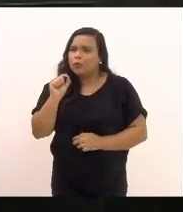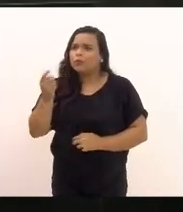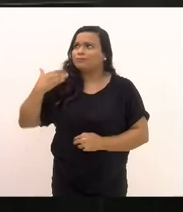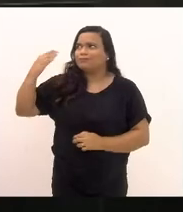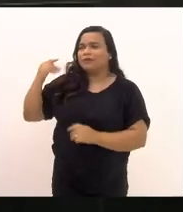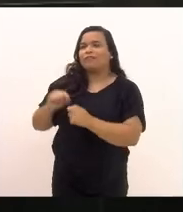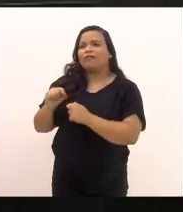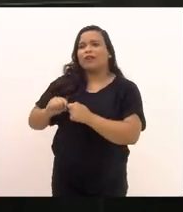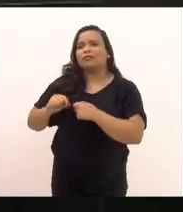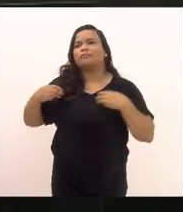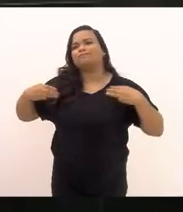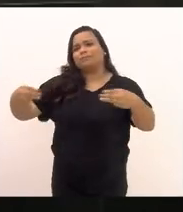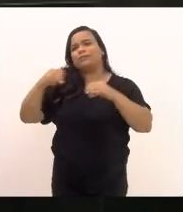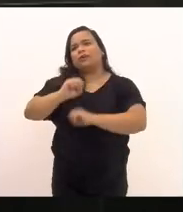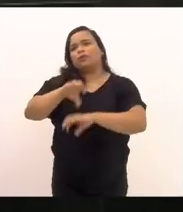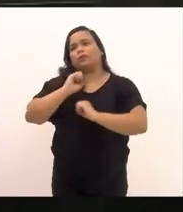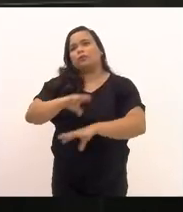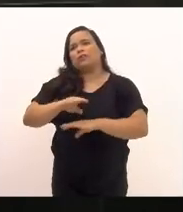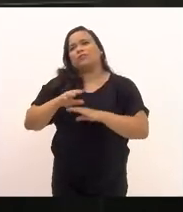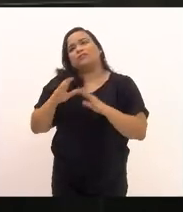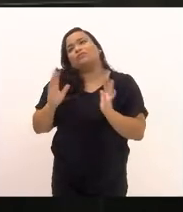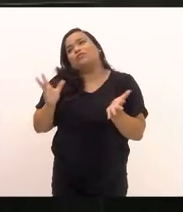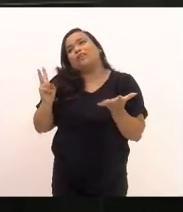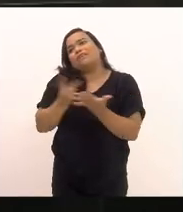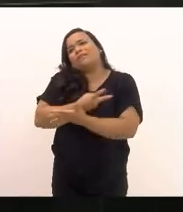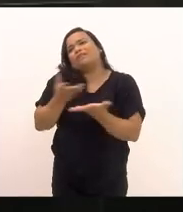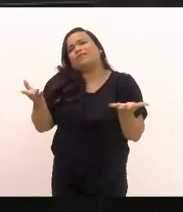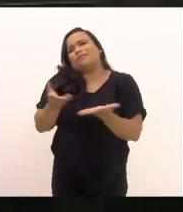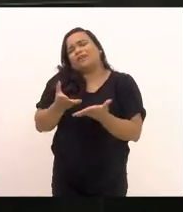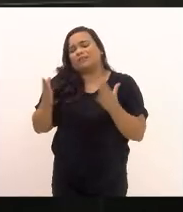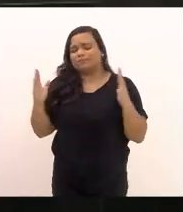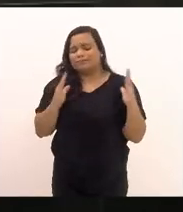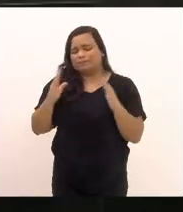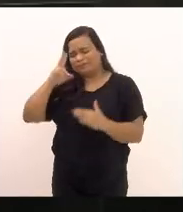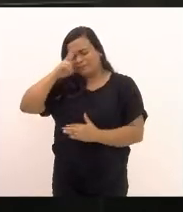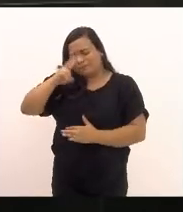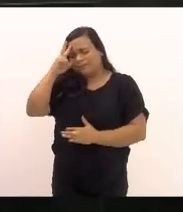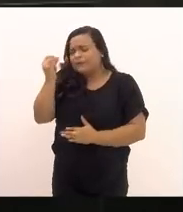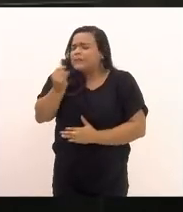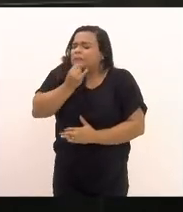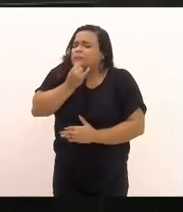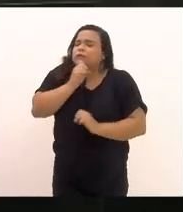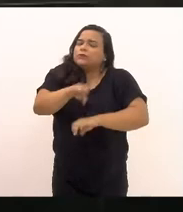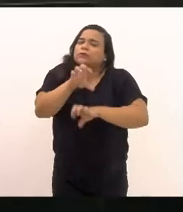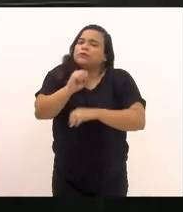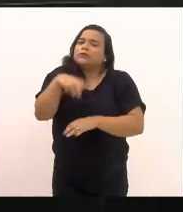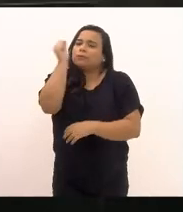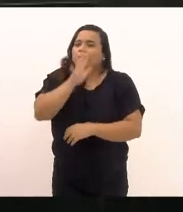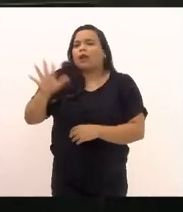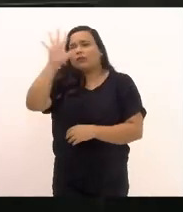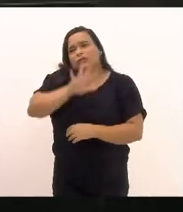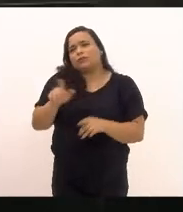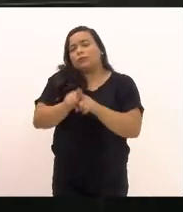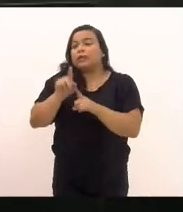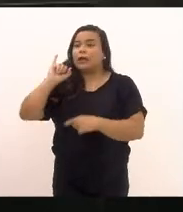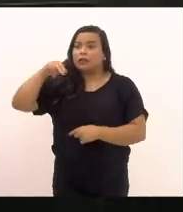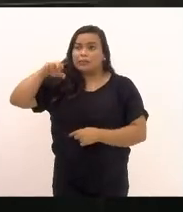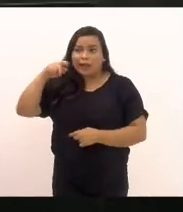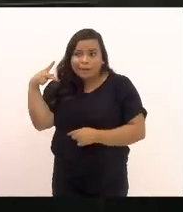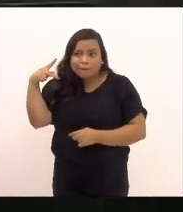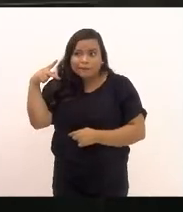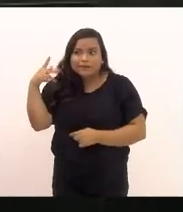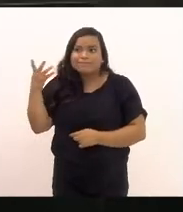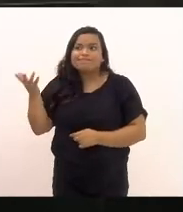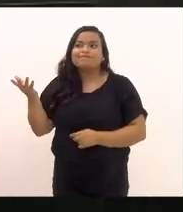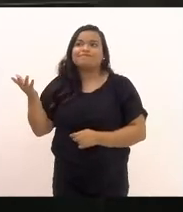no Ministério da Educação, e que vai ficar como um período de triste memória para a educação brasileira. E pior, o INEP leva o nome,